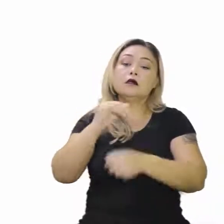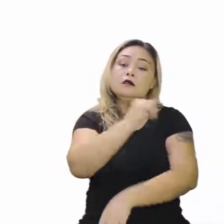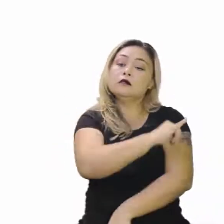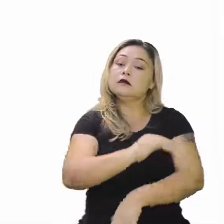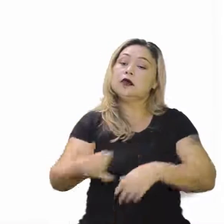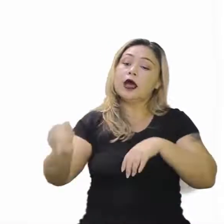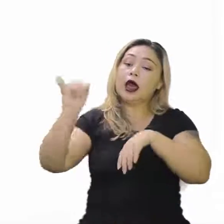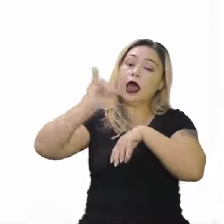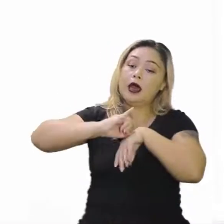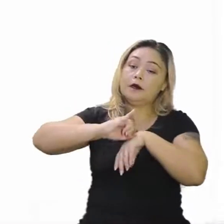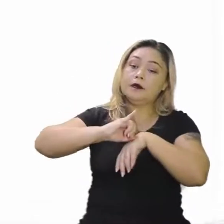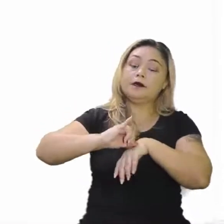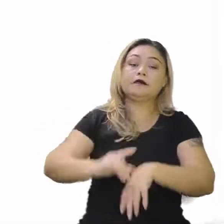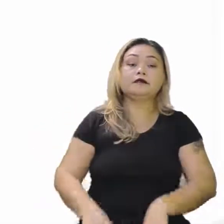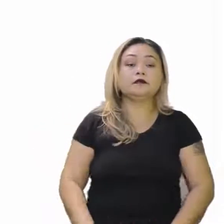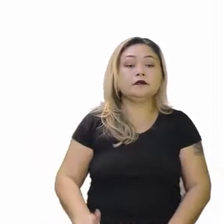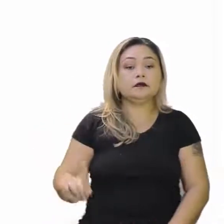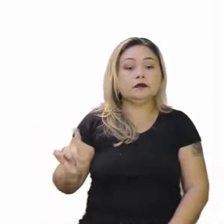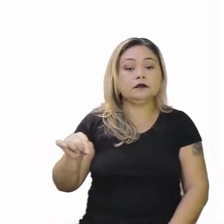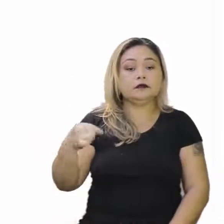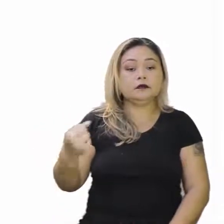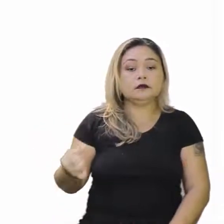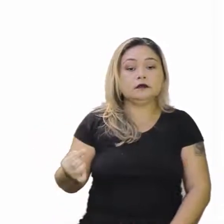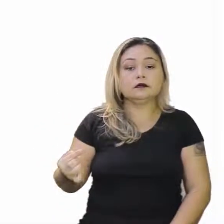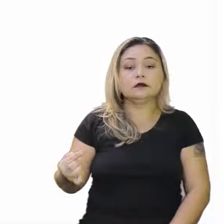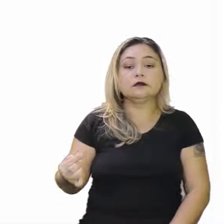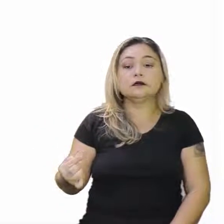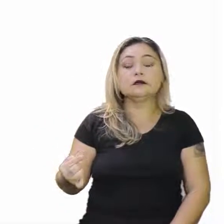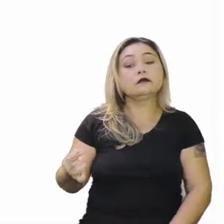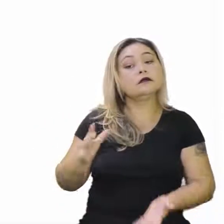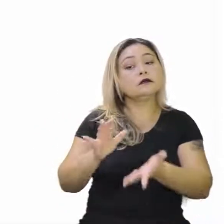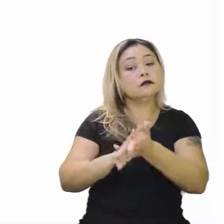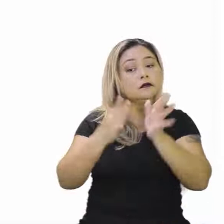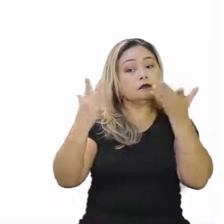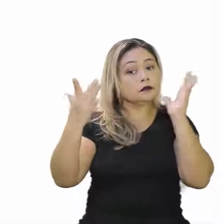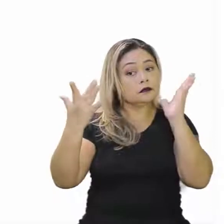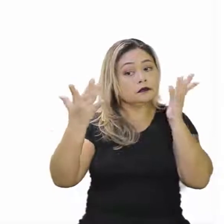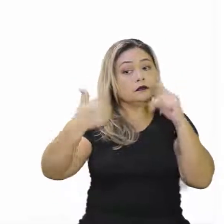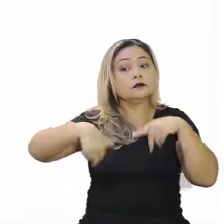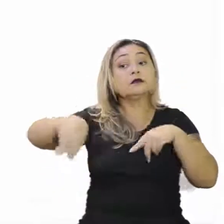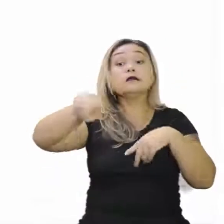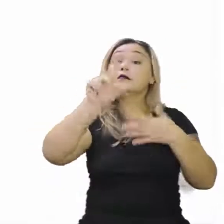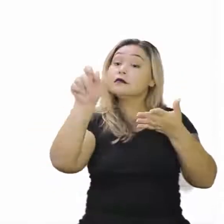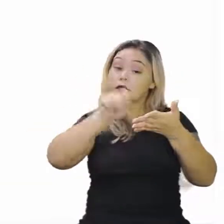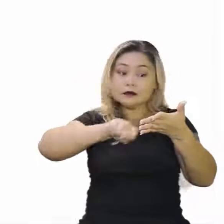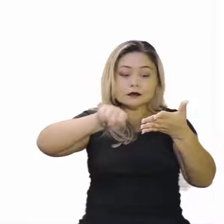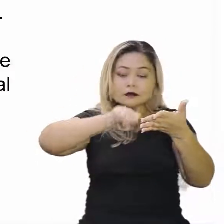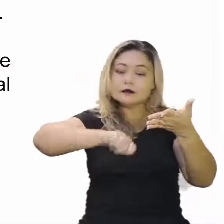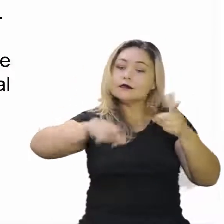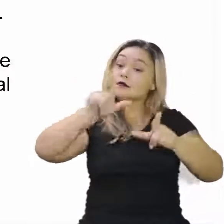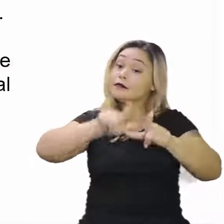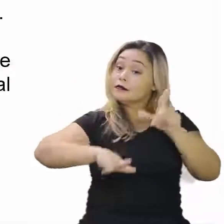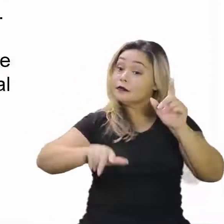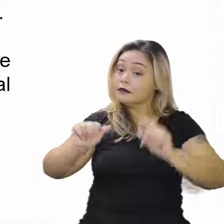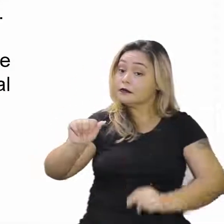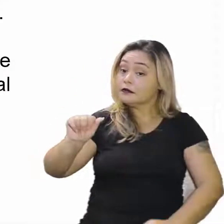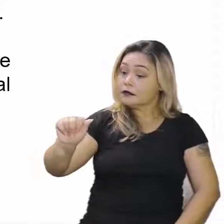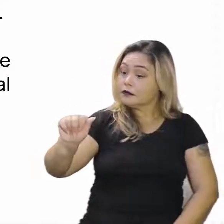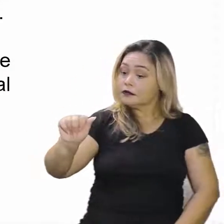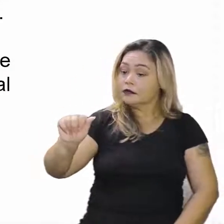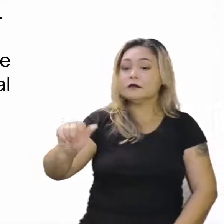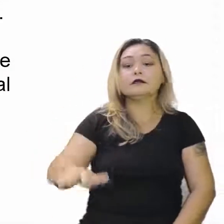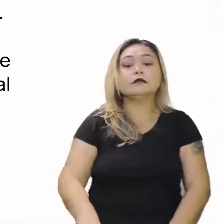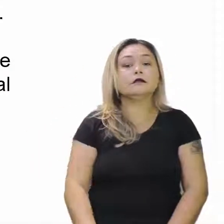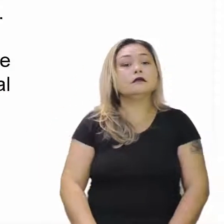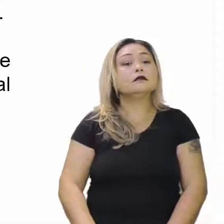Vamos lá. Acordo de Boliviano, Sindicato, também não é. Então, pronto. Parabéns. Todo mundo aí acertou. Letra A. Vamos